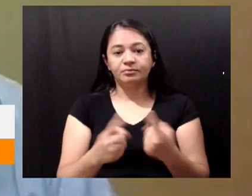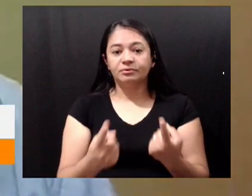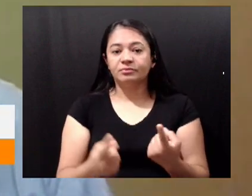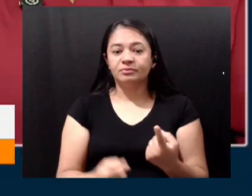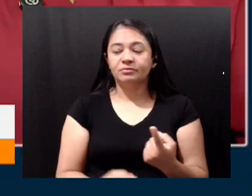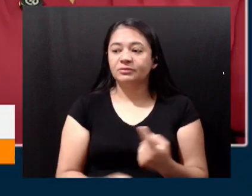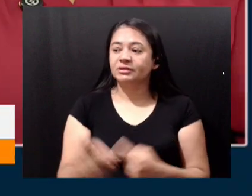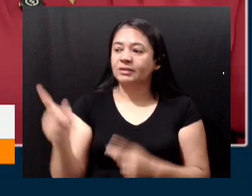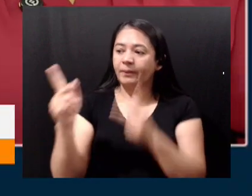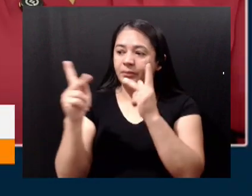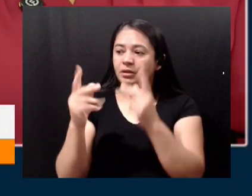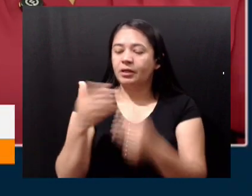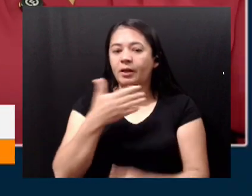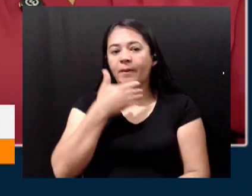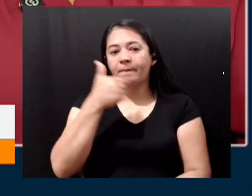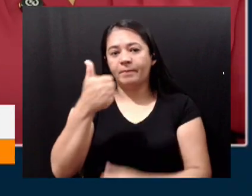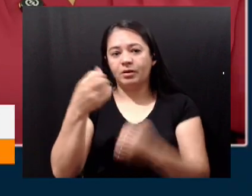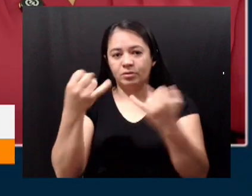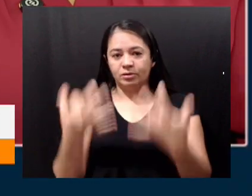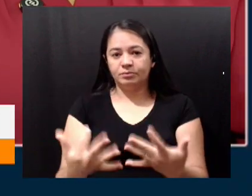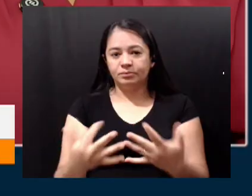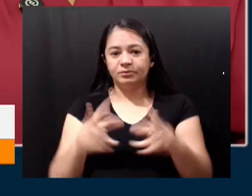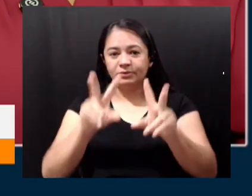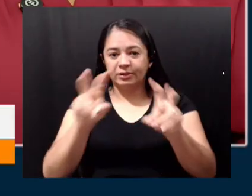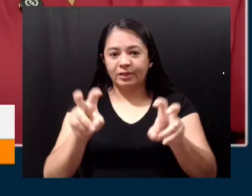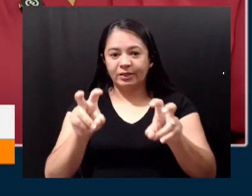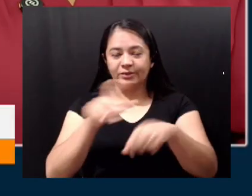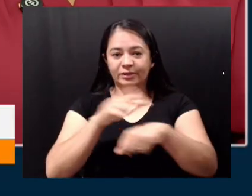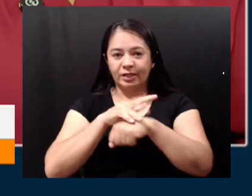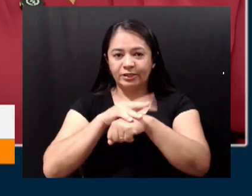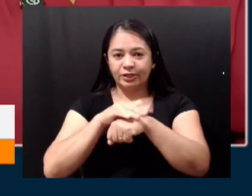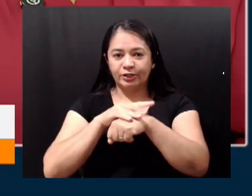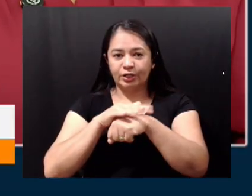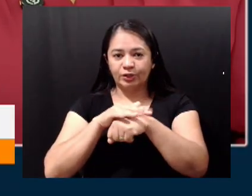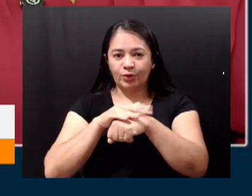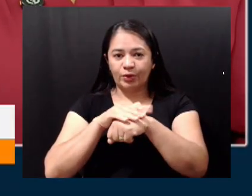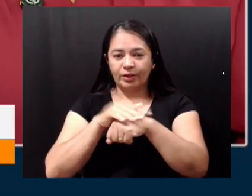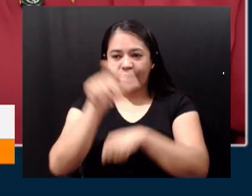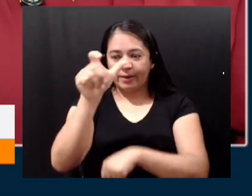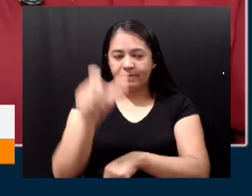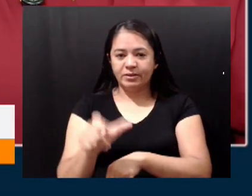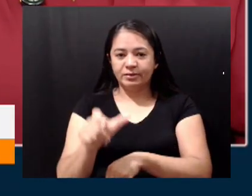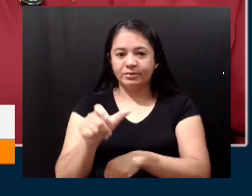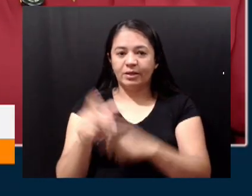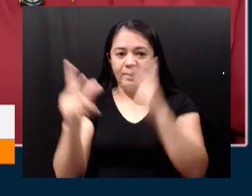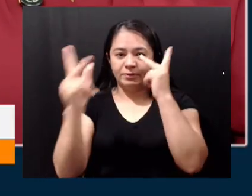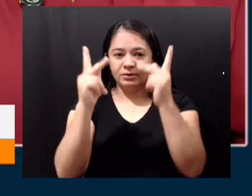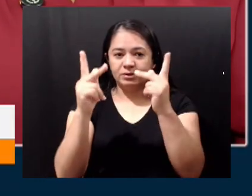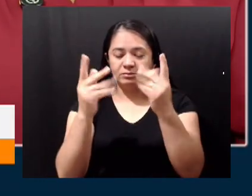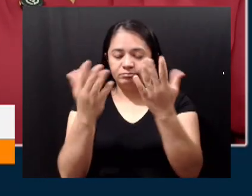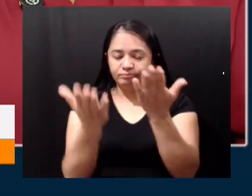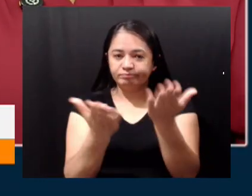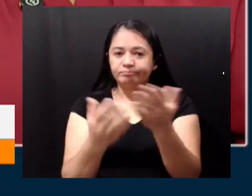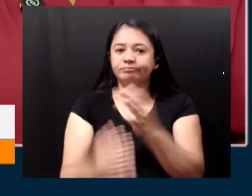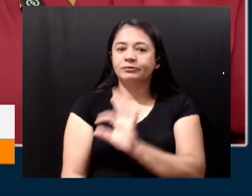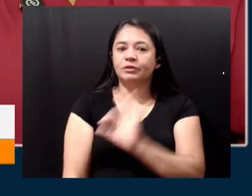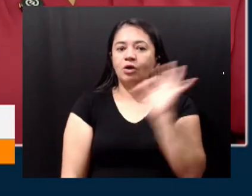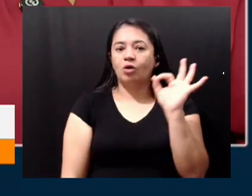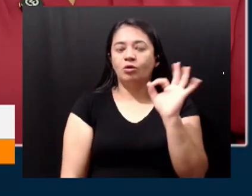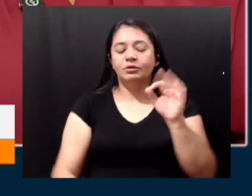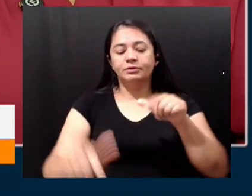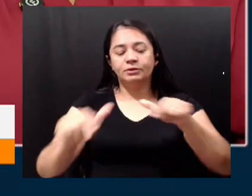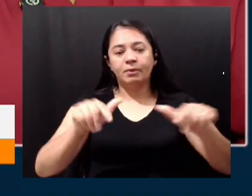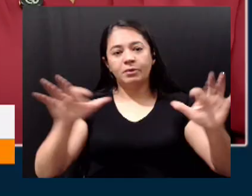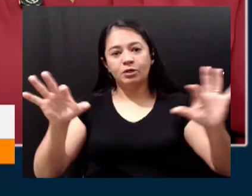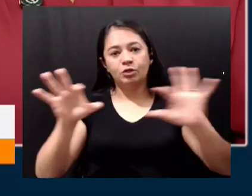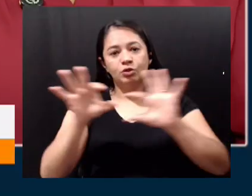melhor do que eu sobre essa questão porque a psiquiatria trata muito bem disso, né? Trabalhando em conjunto com psicólogos,